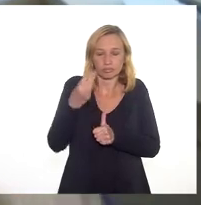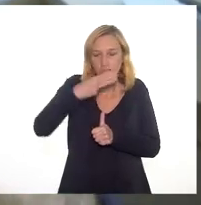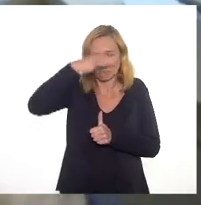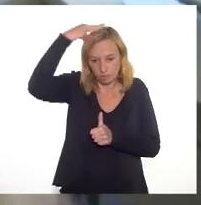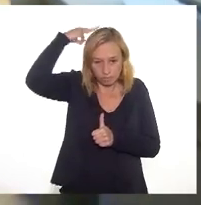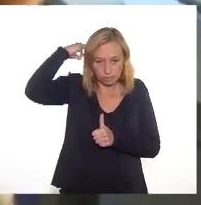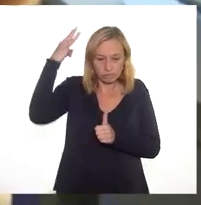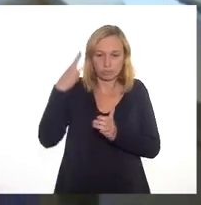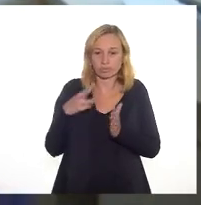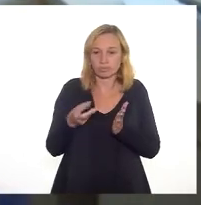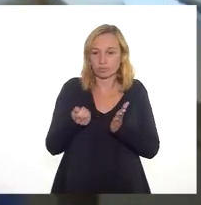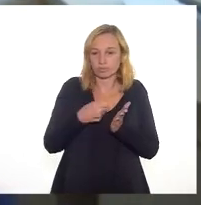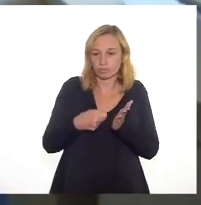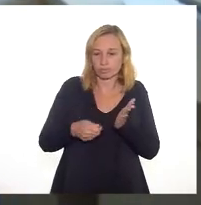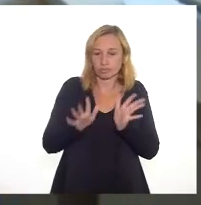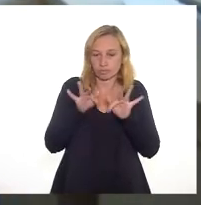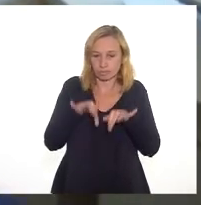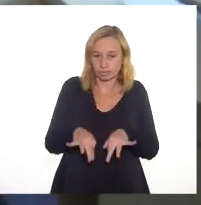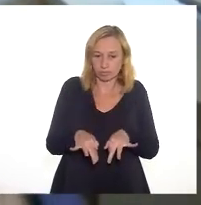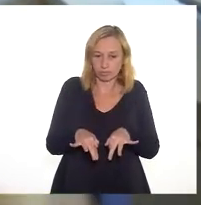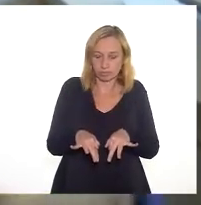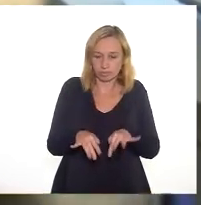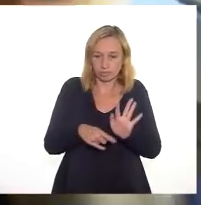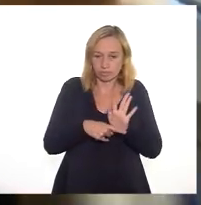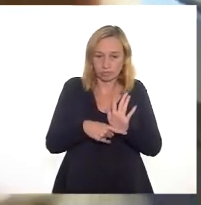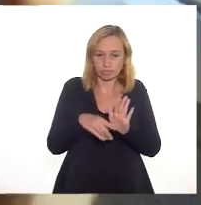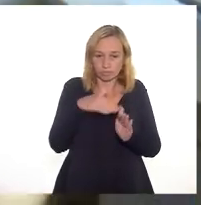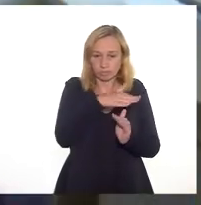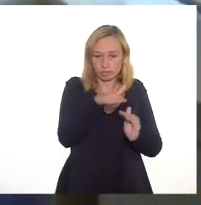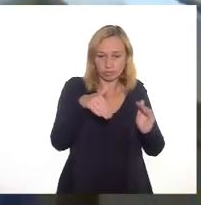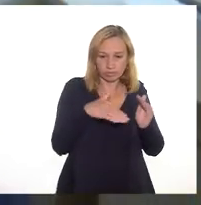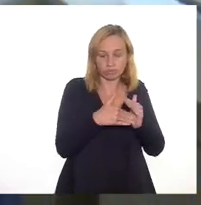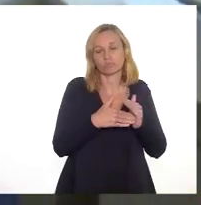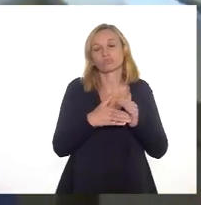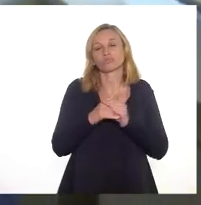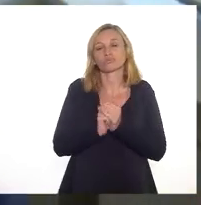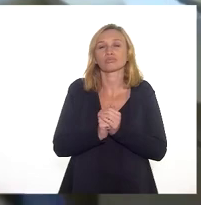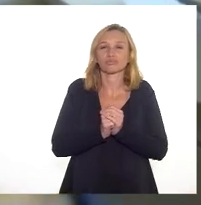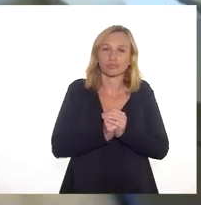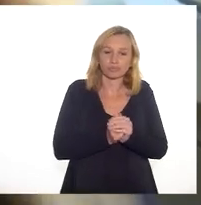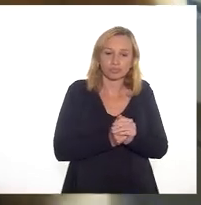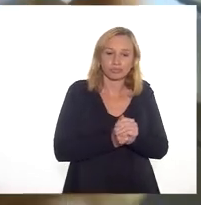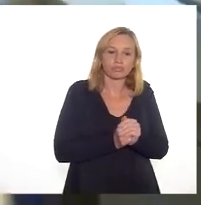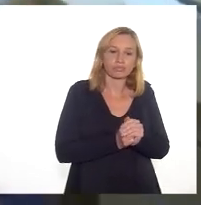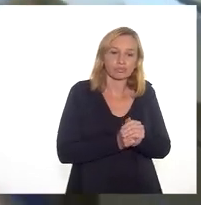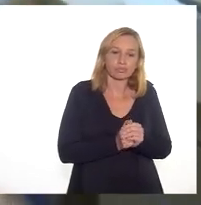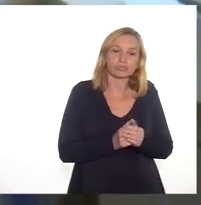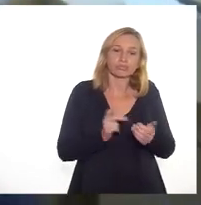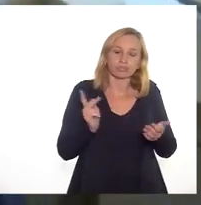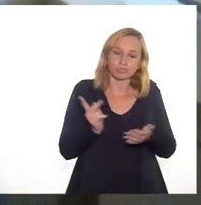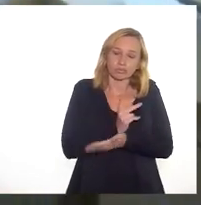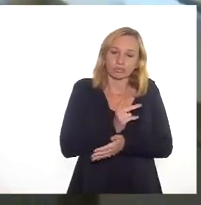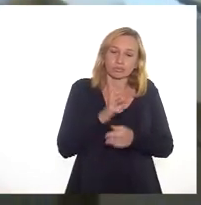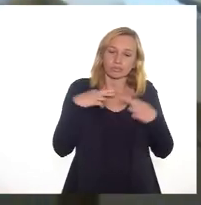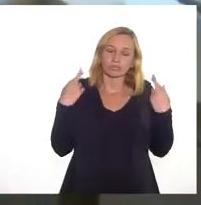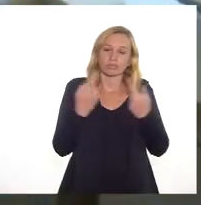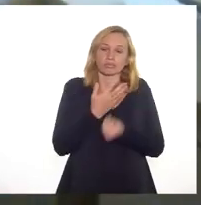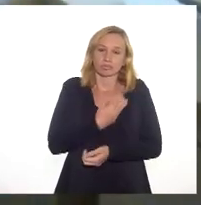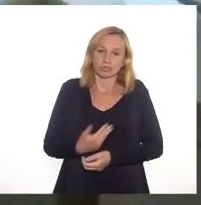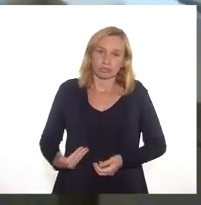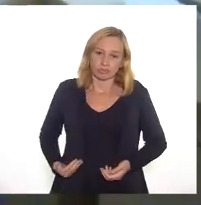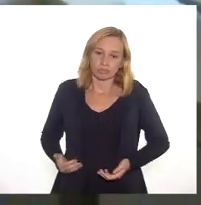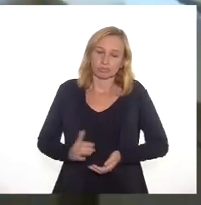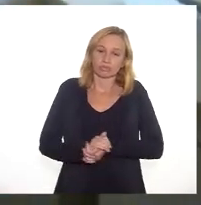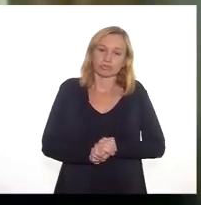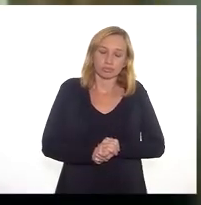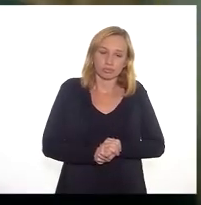está por concluir atende às grandes demandas que ocorreram na audiência pública. E eu me